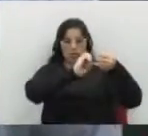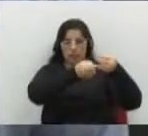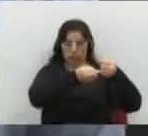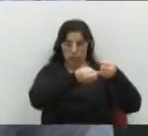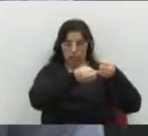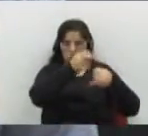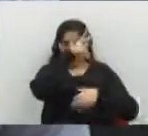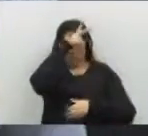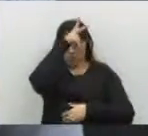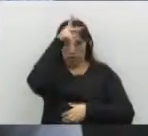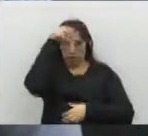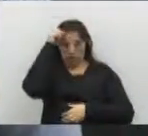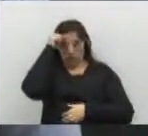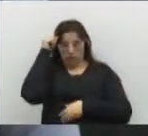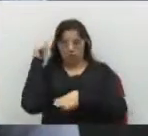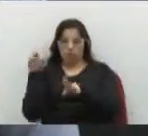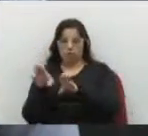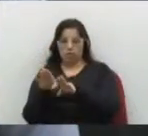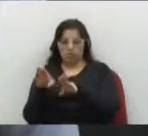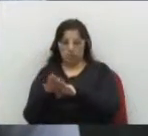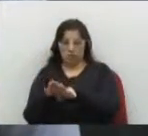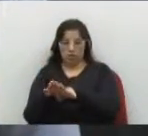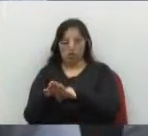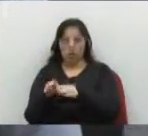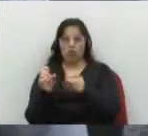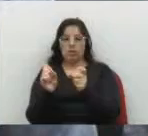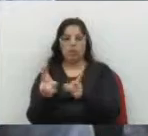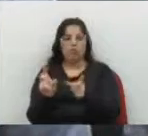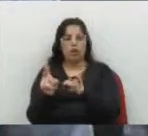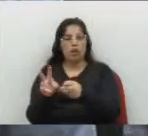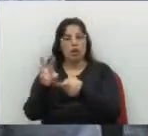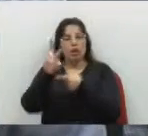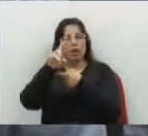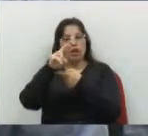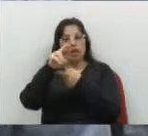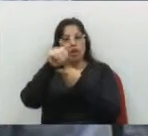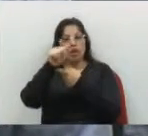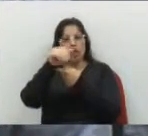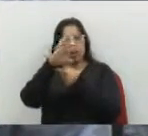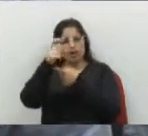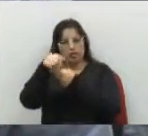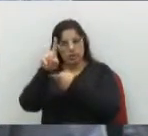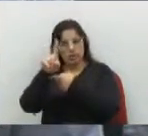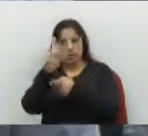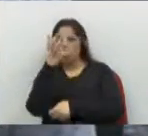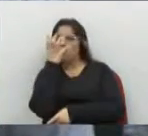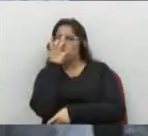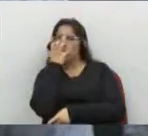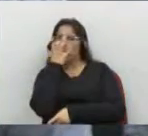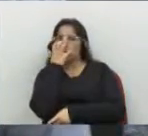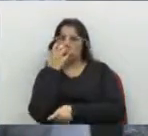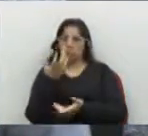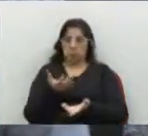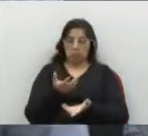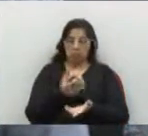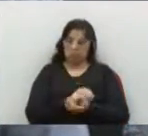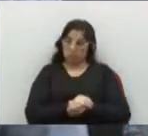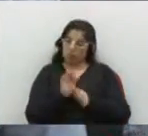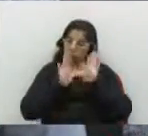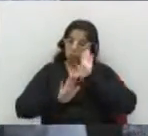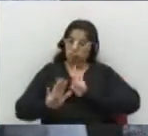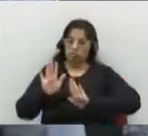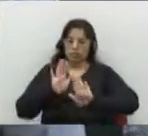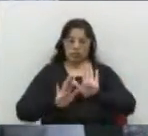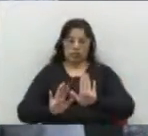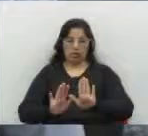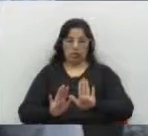Então, é uma empresa, eu não me recordo de onde que é essa empresa, mas que se tome providência, se tome cuidado, mas